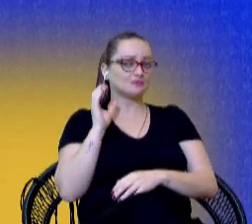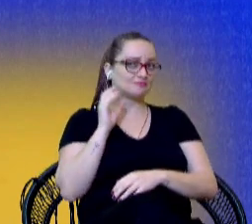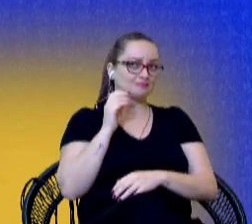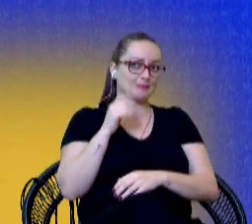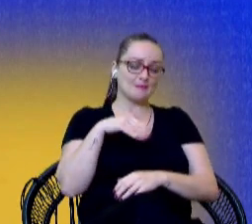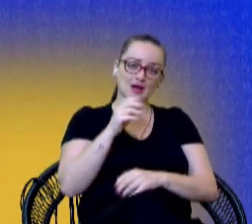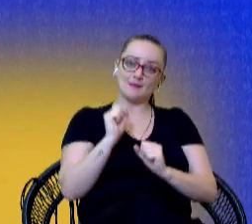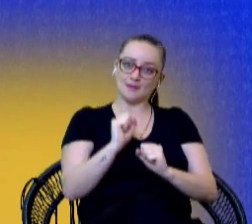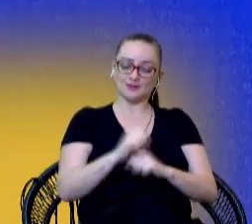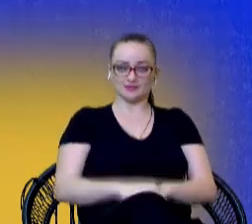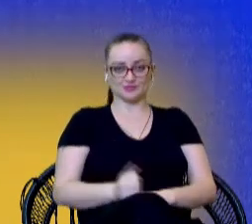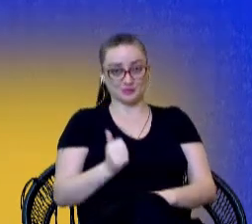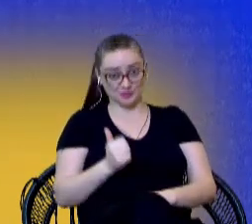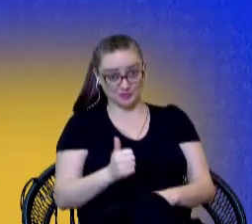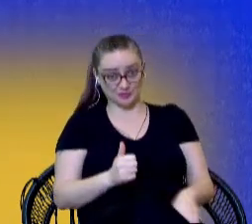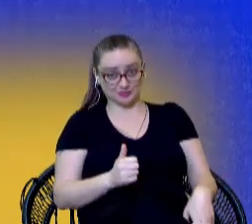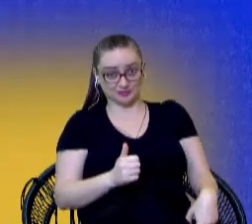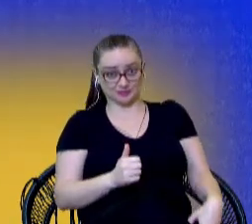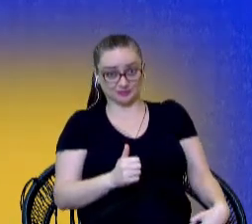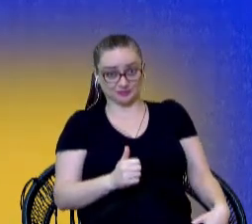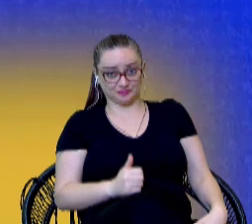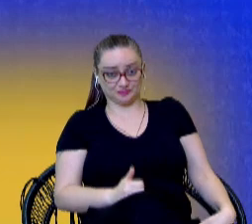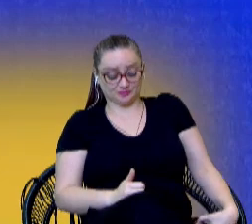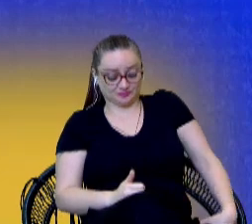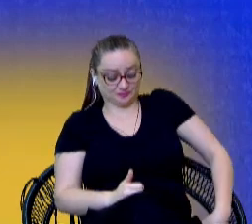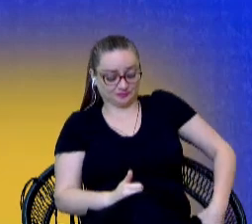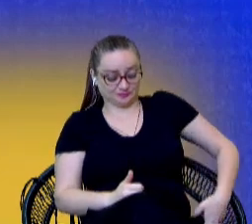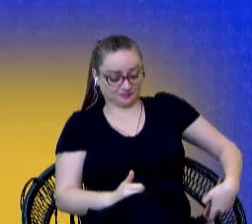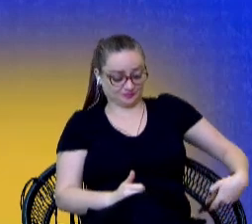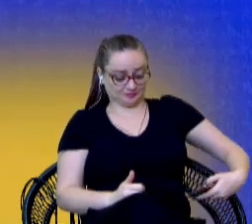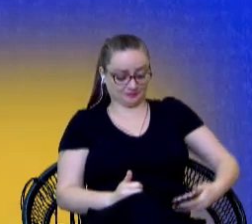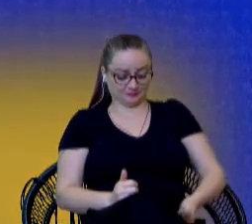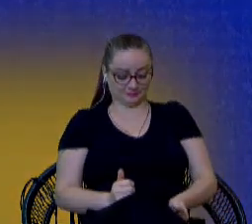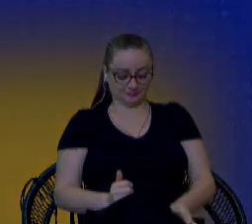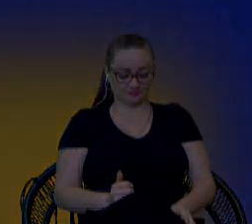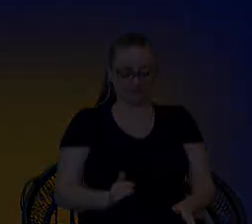possível. Beleza? Pessoal, esse é o meu contato.